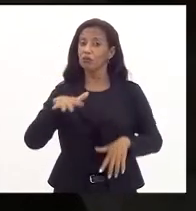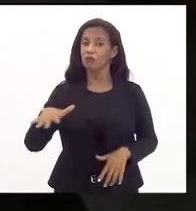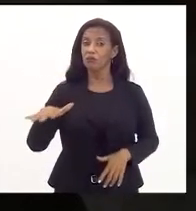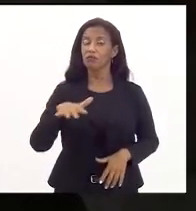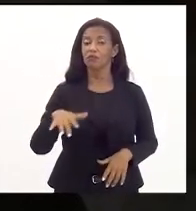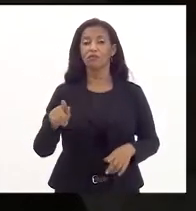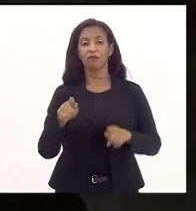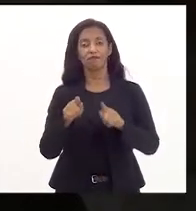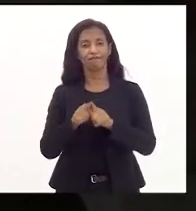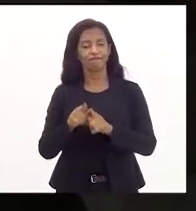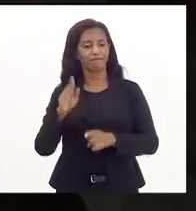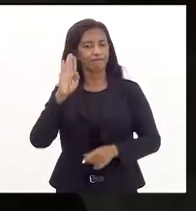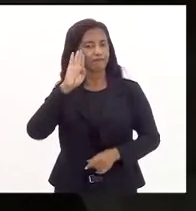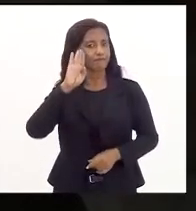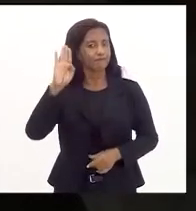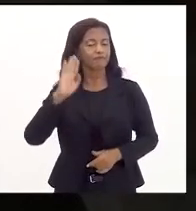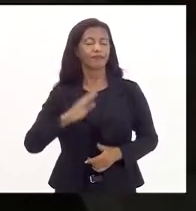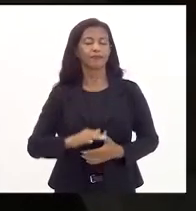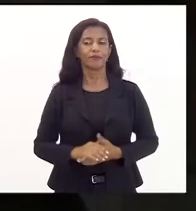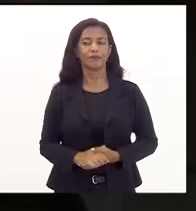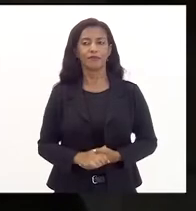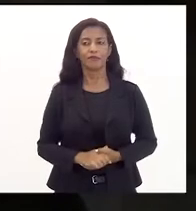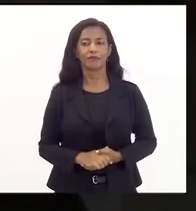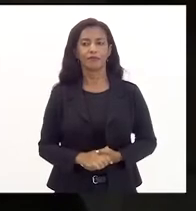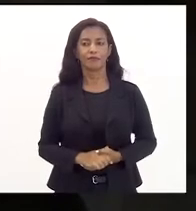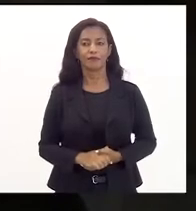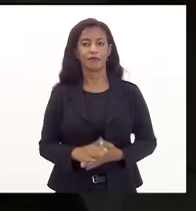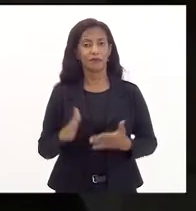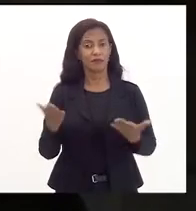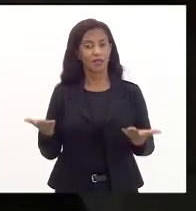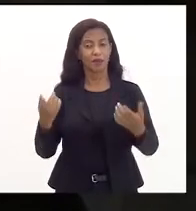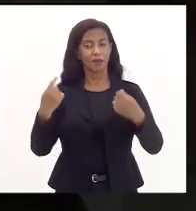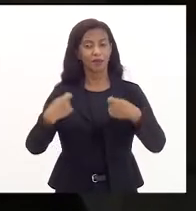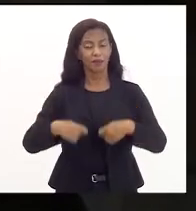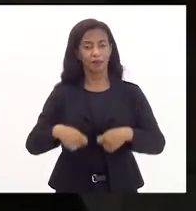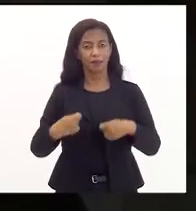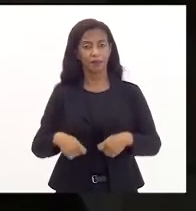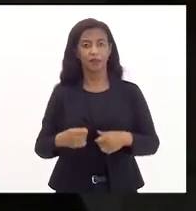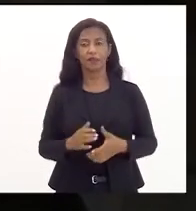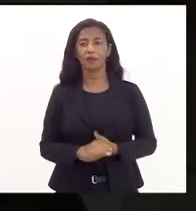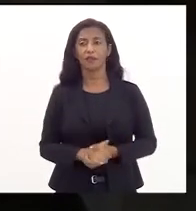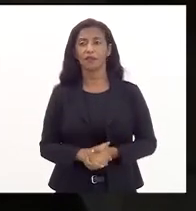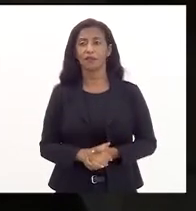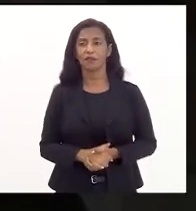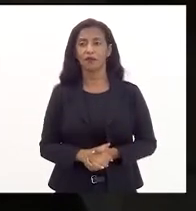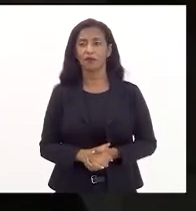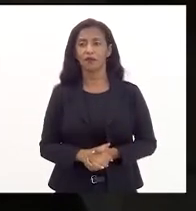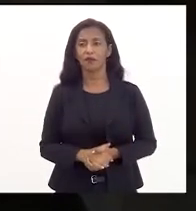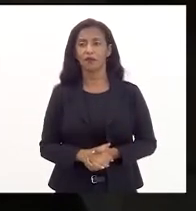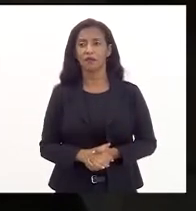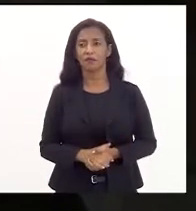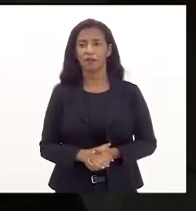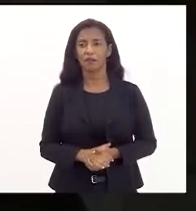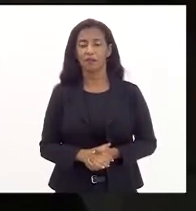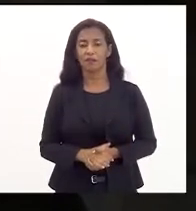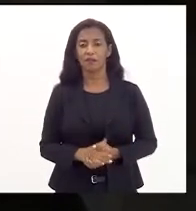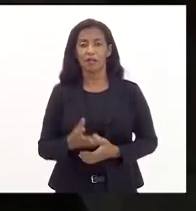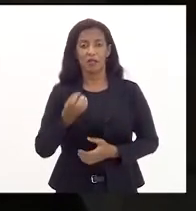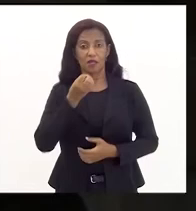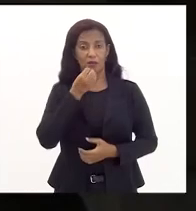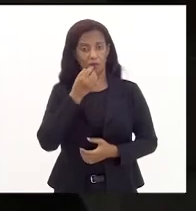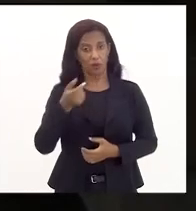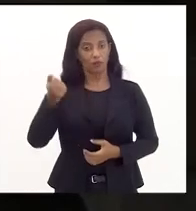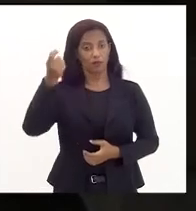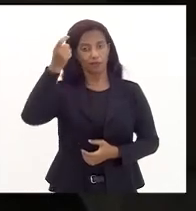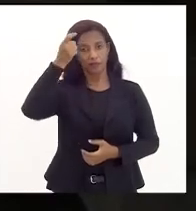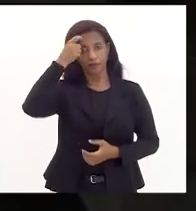também fundamentais. Então, é preciso equilíbrio e bom